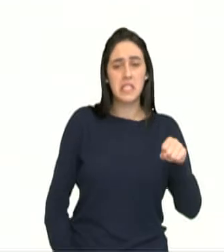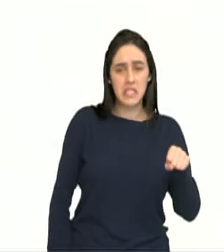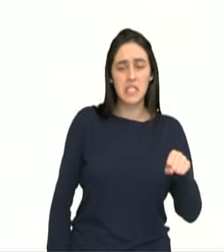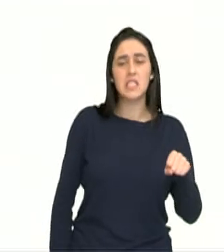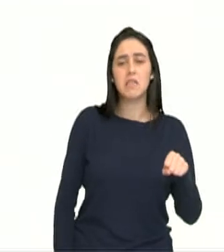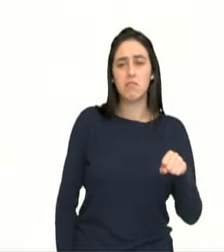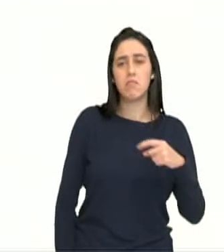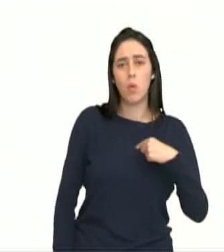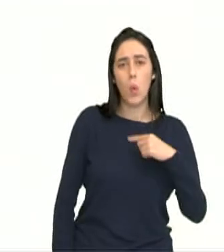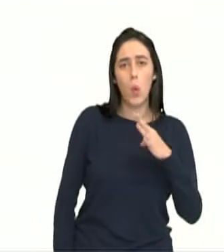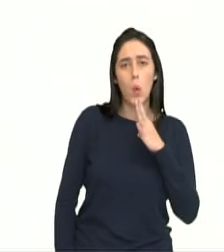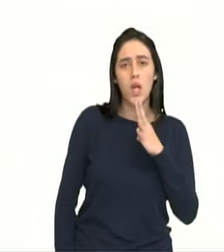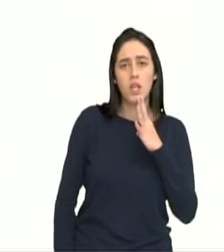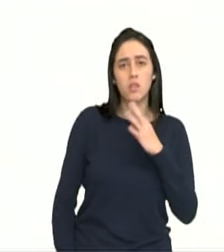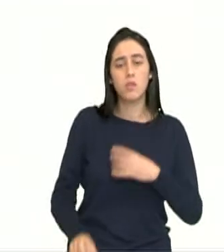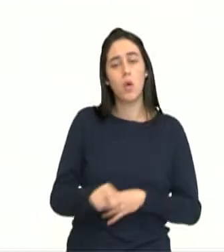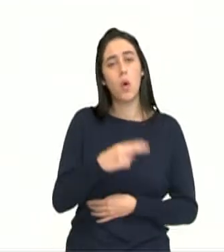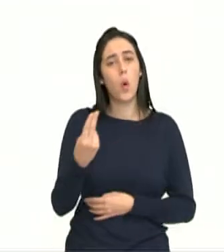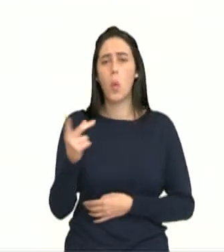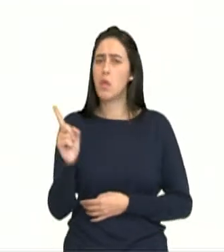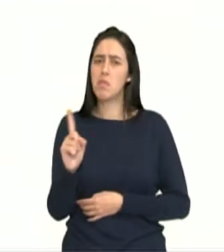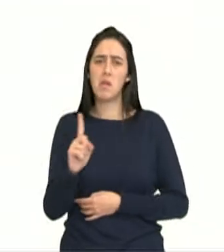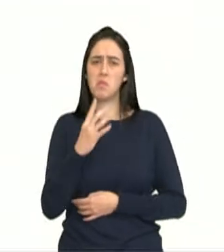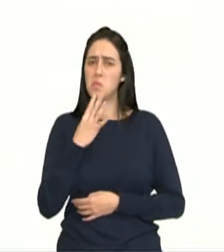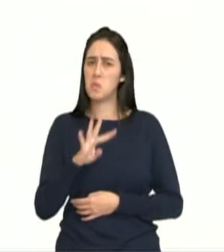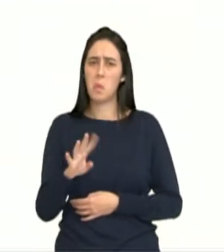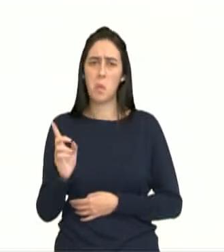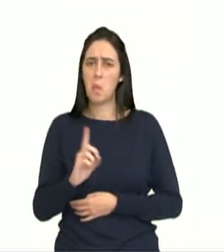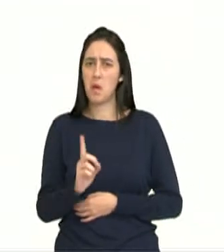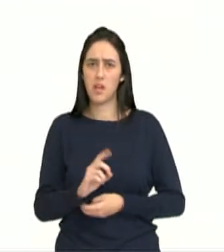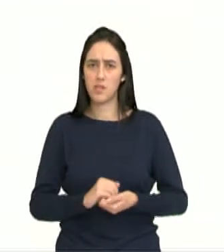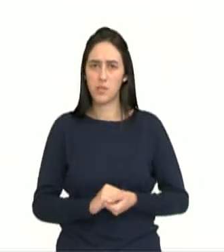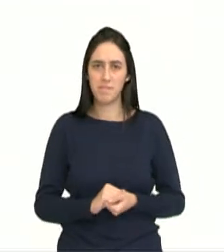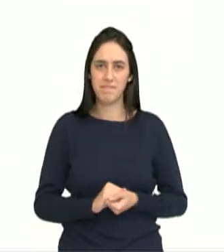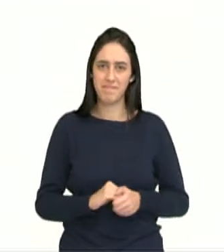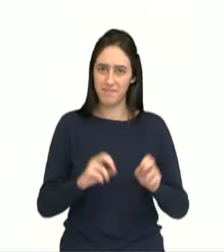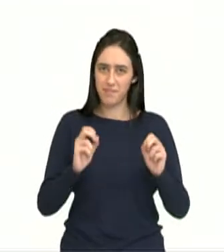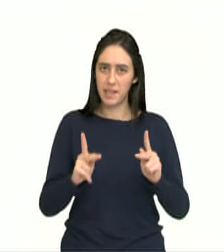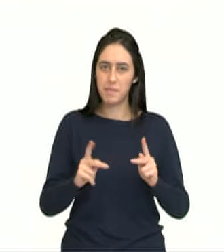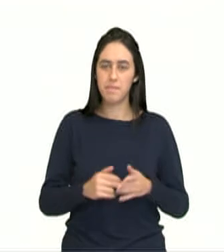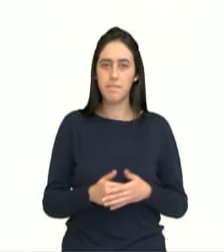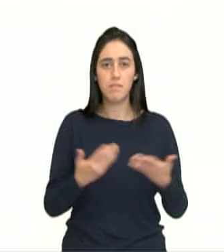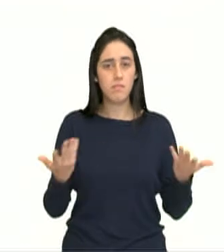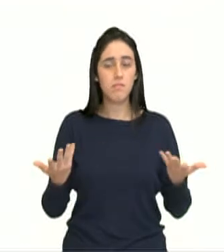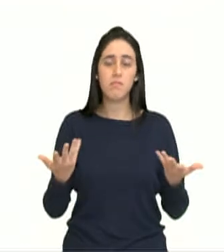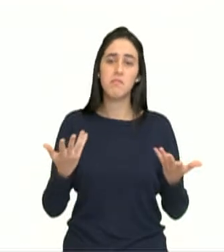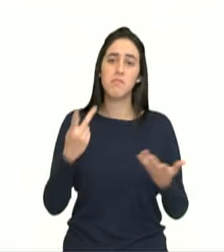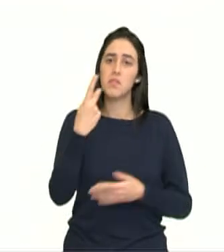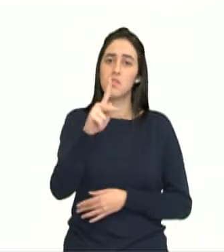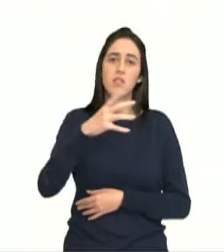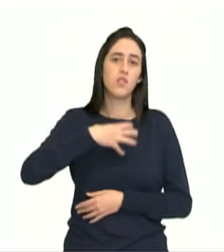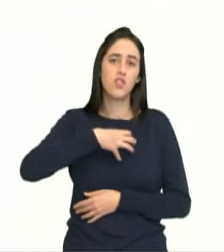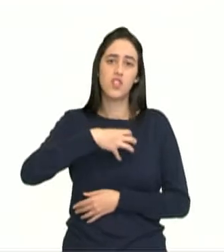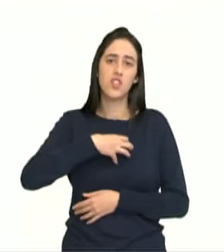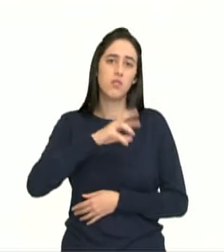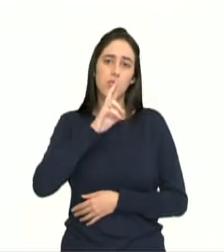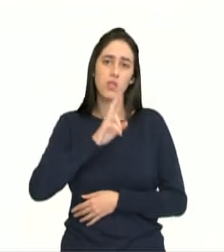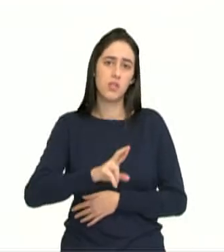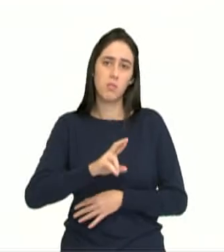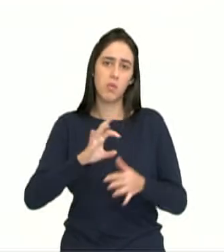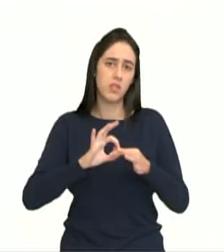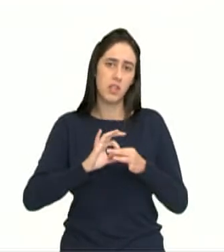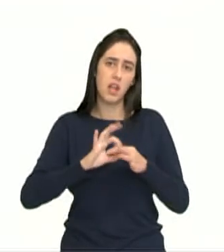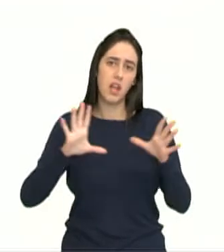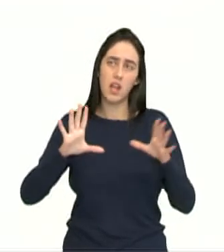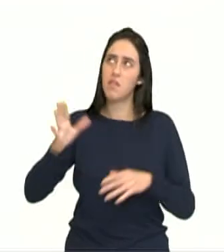do. Sim, eu conheço. Or no, I don't. Não, eu não conheço. Tá ok? Então, para todas as respostas, perguntas